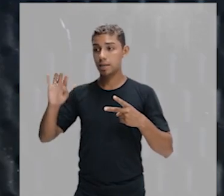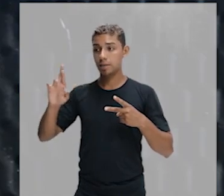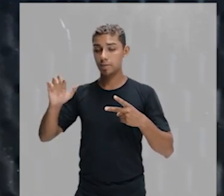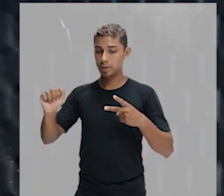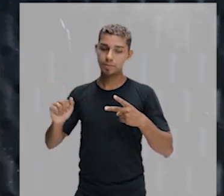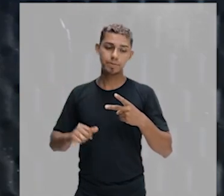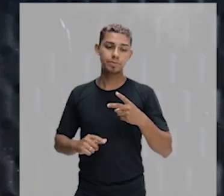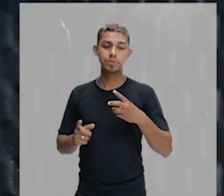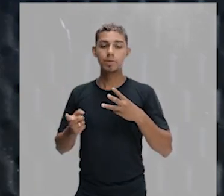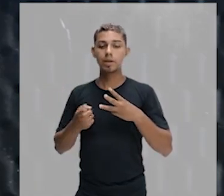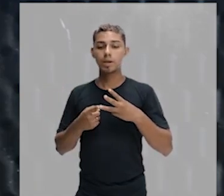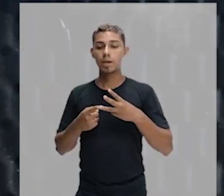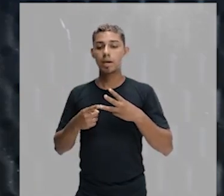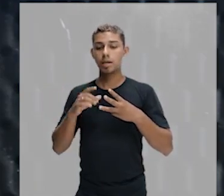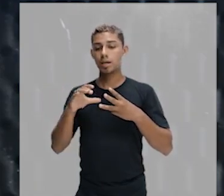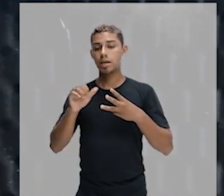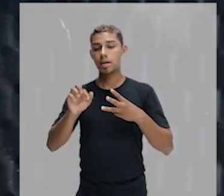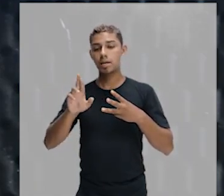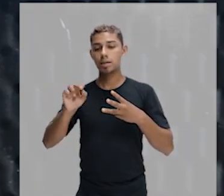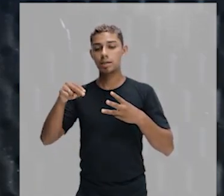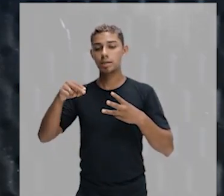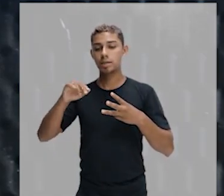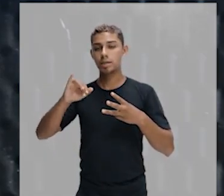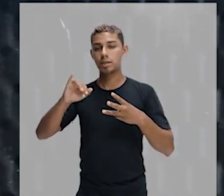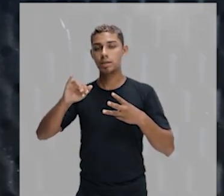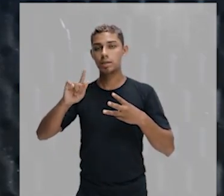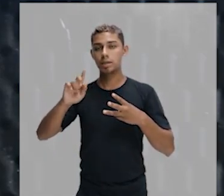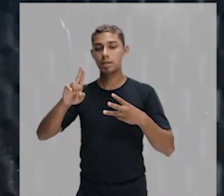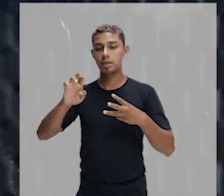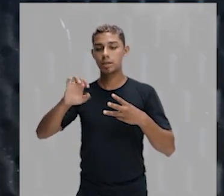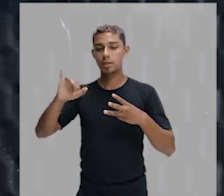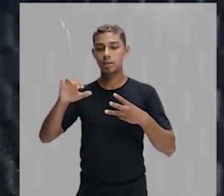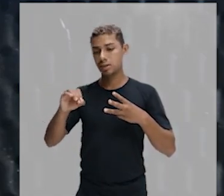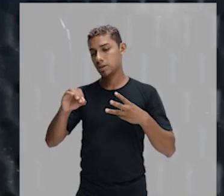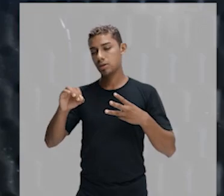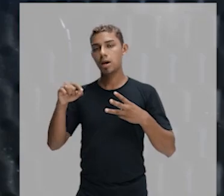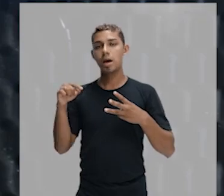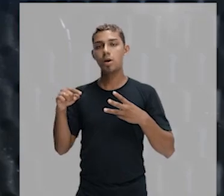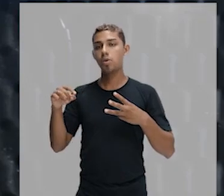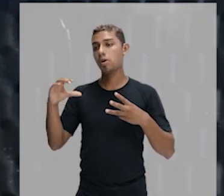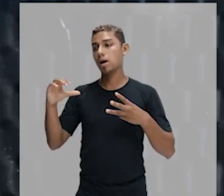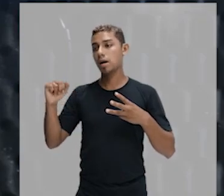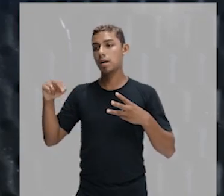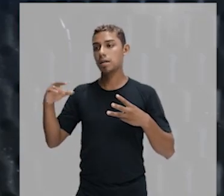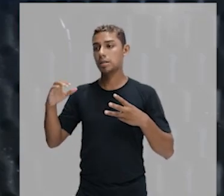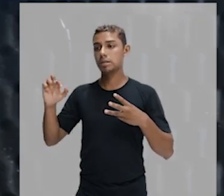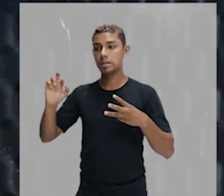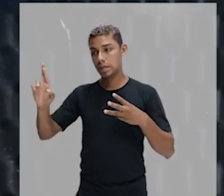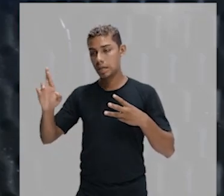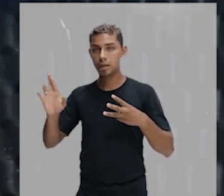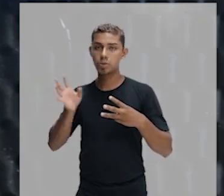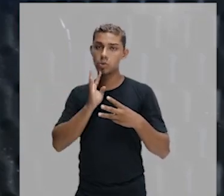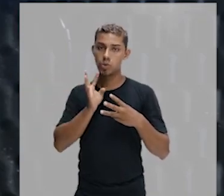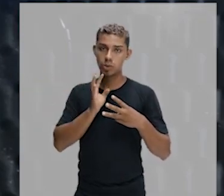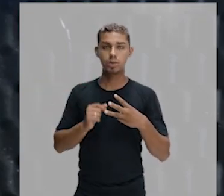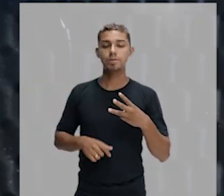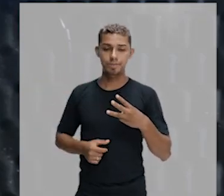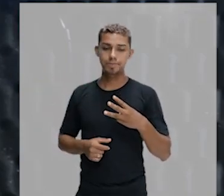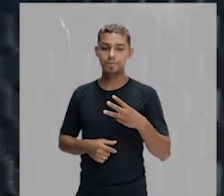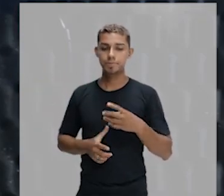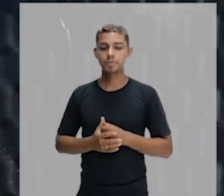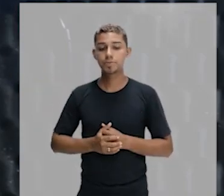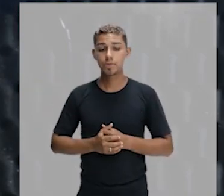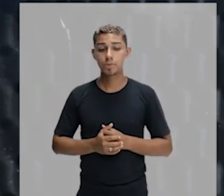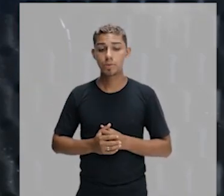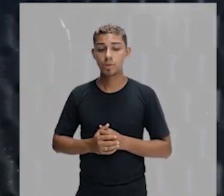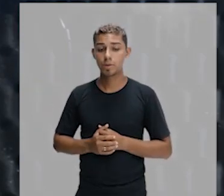Caranguejo é Câncer, certo? Estou só trazendo aí para o comum, né? O que nós conhecemos, os nomes que nós conhecemos. A